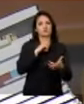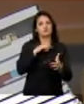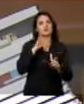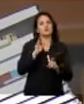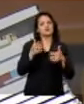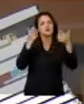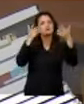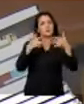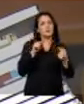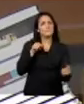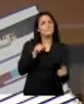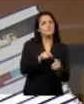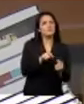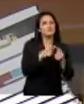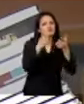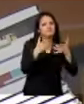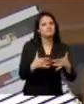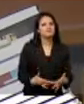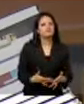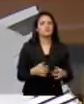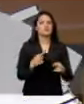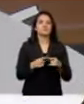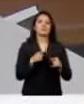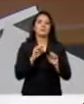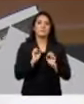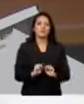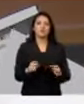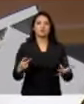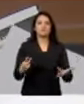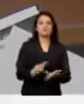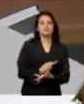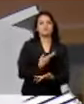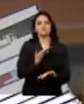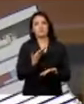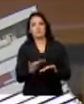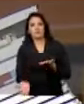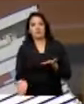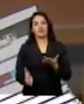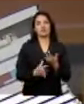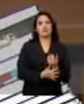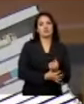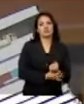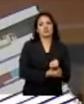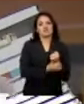sob pena de comprometimento da estabilidade,